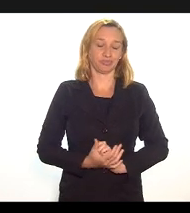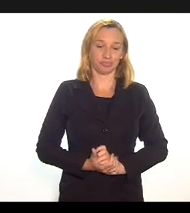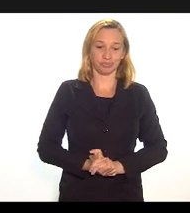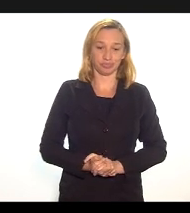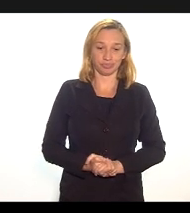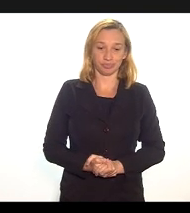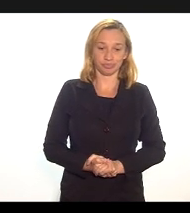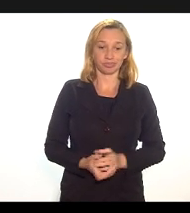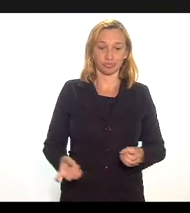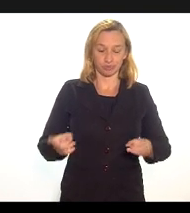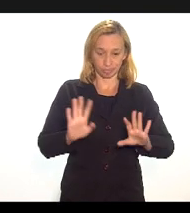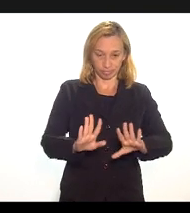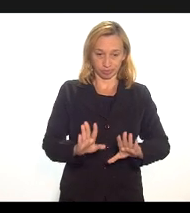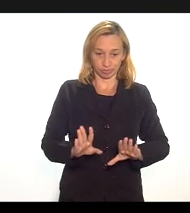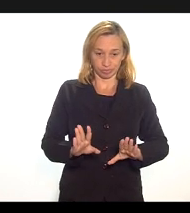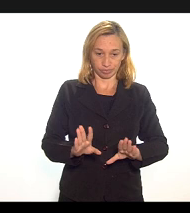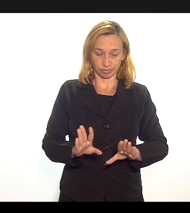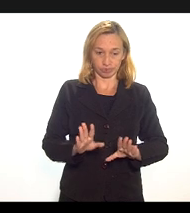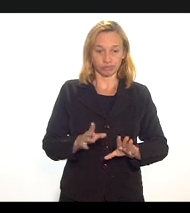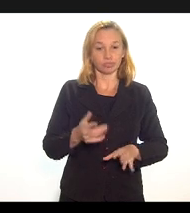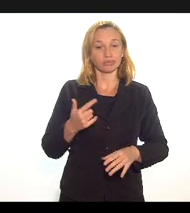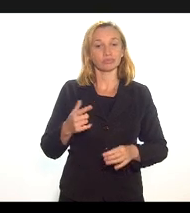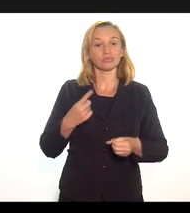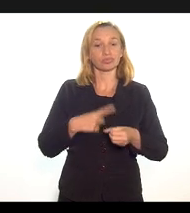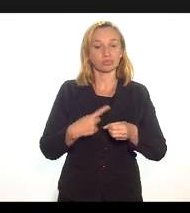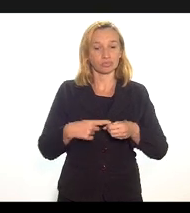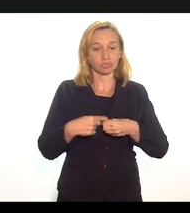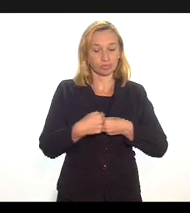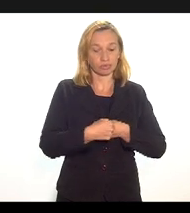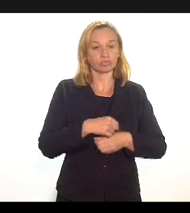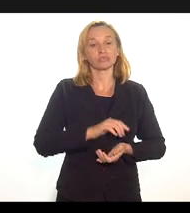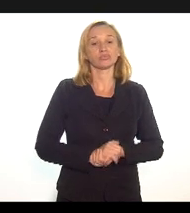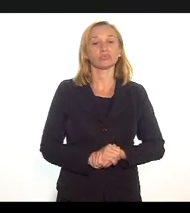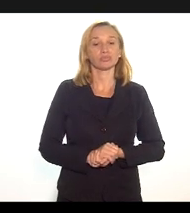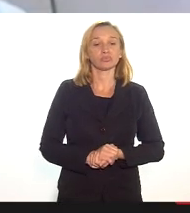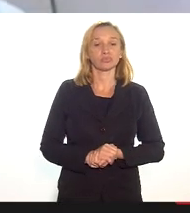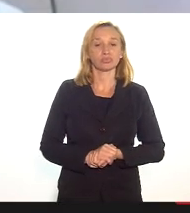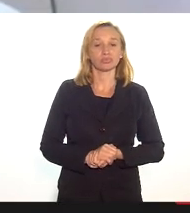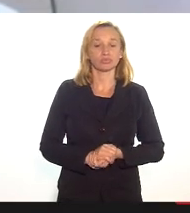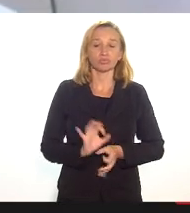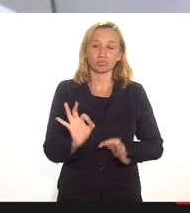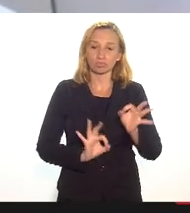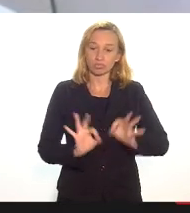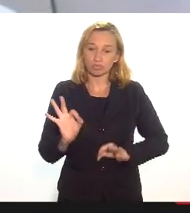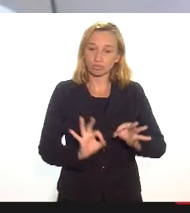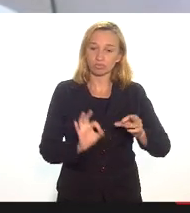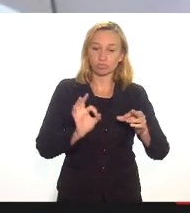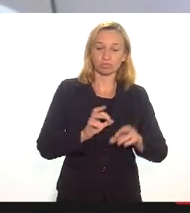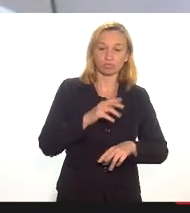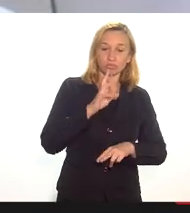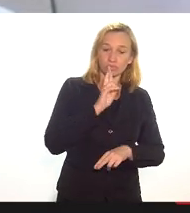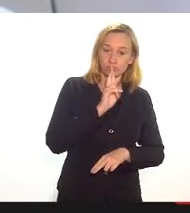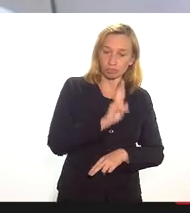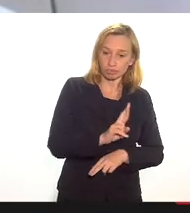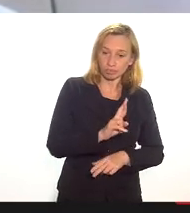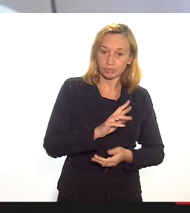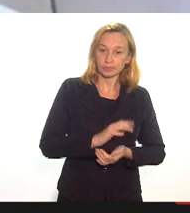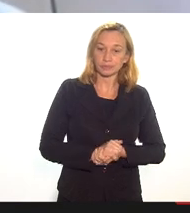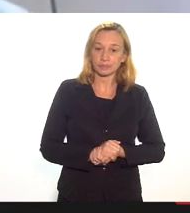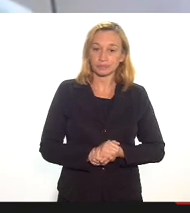Foi, né? A gente está tendo que, do ponto de vista dos municípios, organizar essa resposta